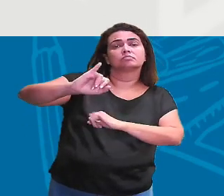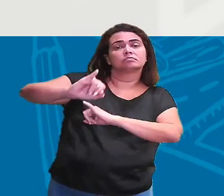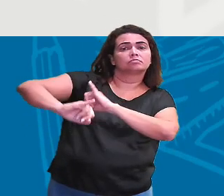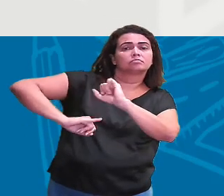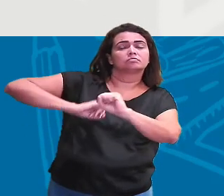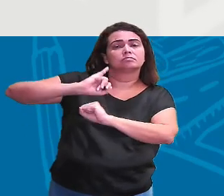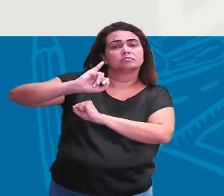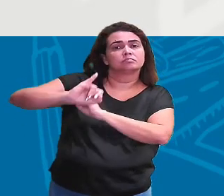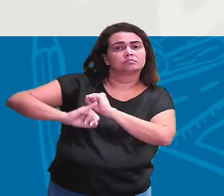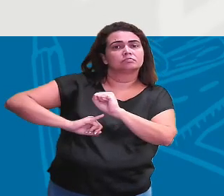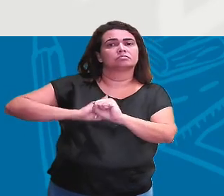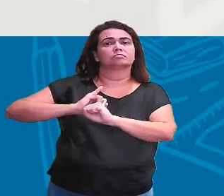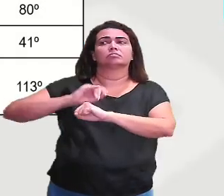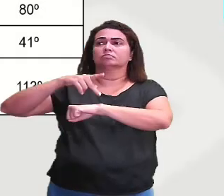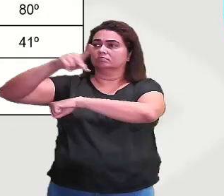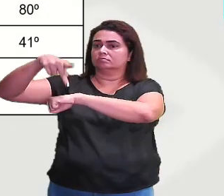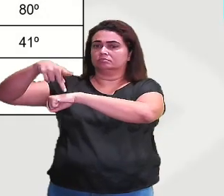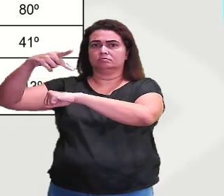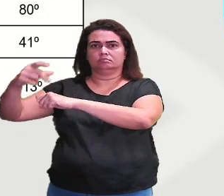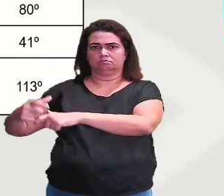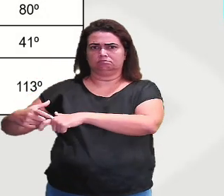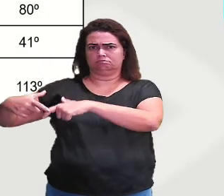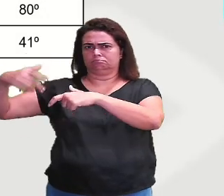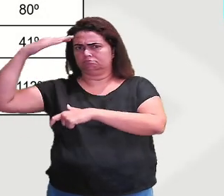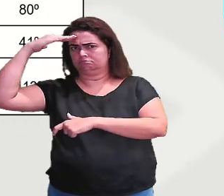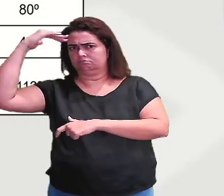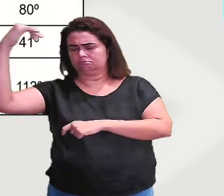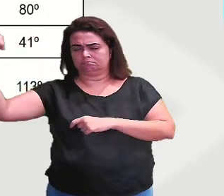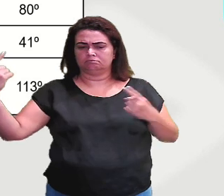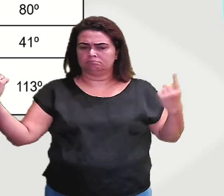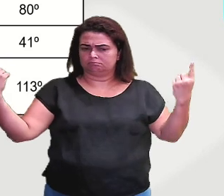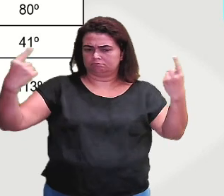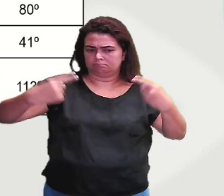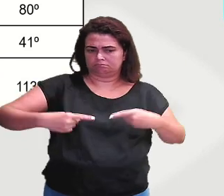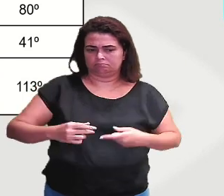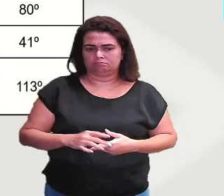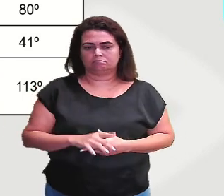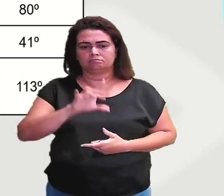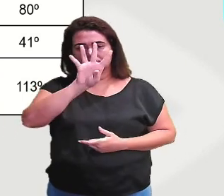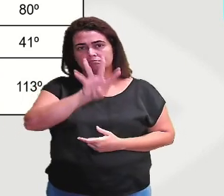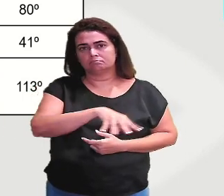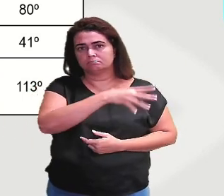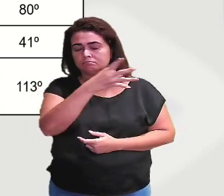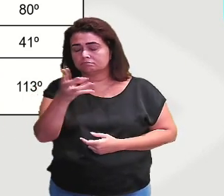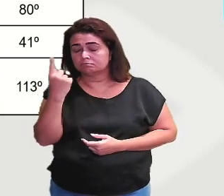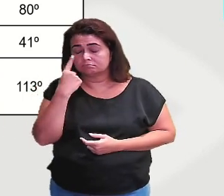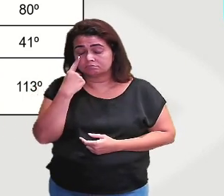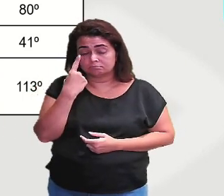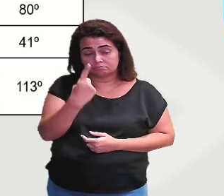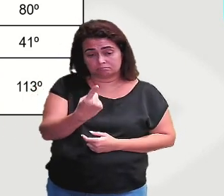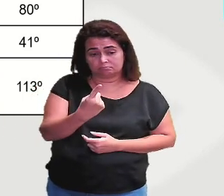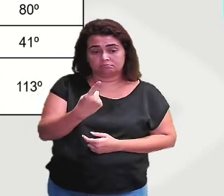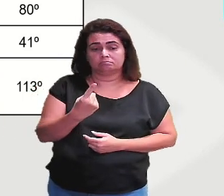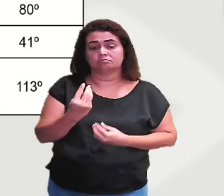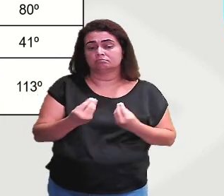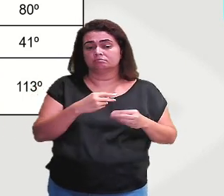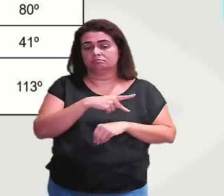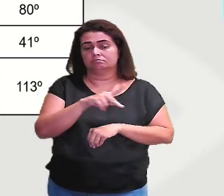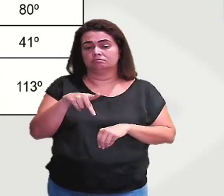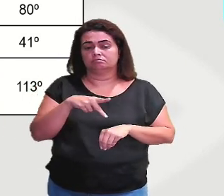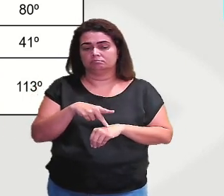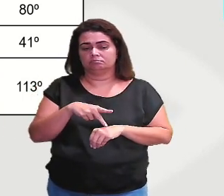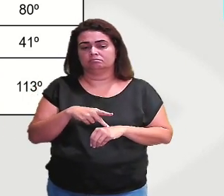internacional, com as grandes potências, certo? E aqui nós temos aqui um quadro que mostra como esses países, né,